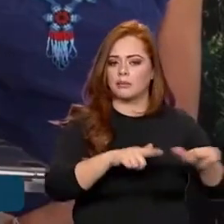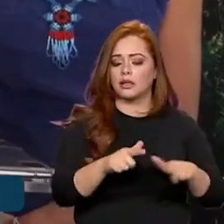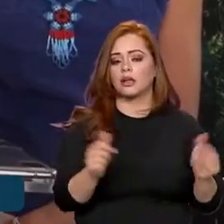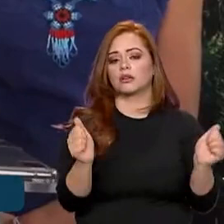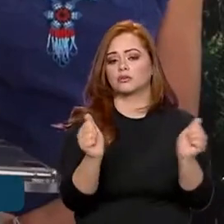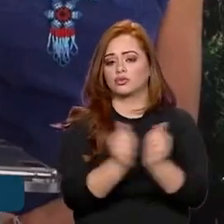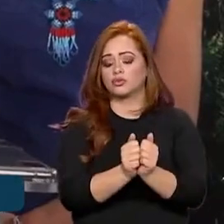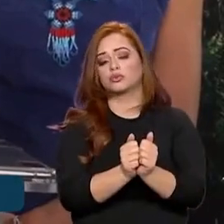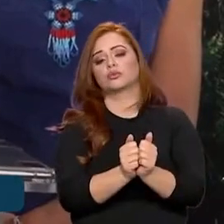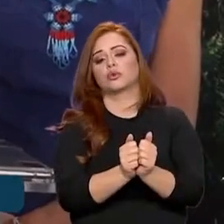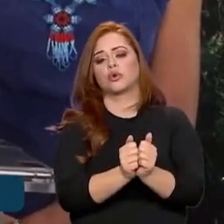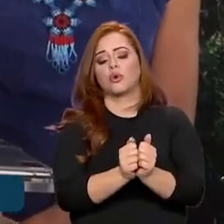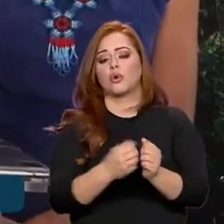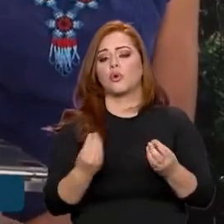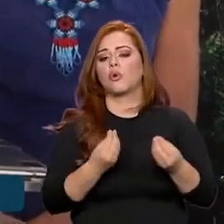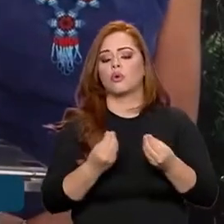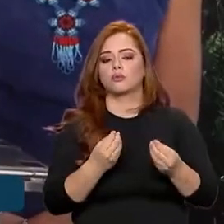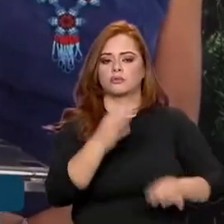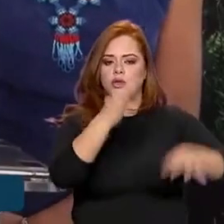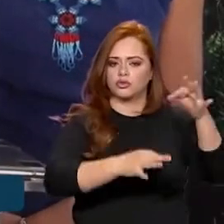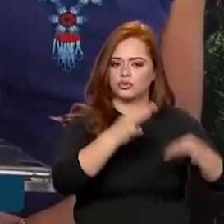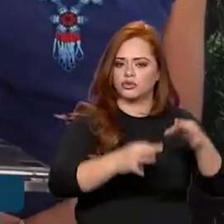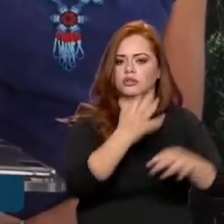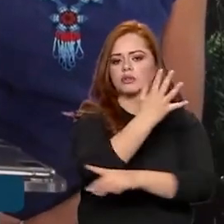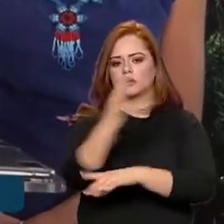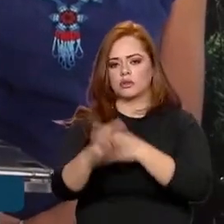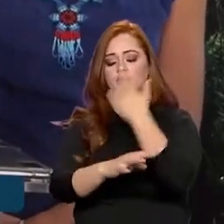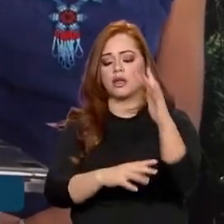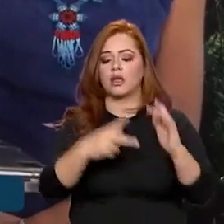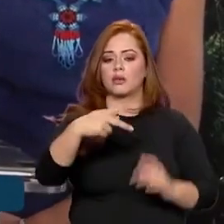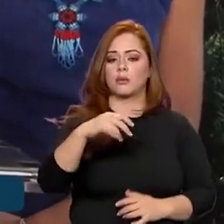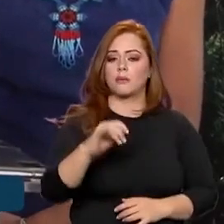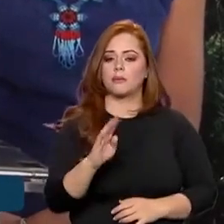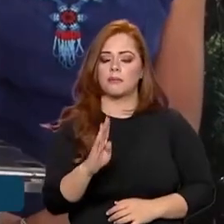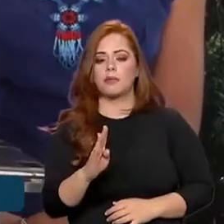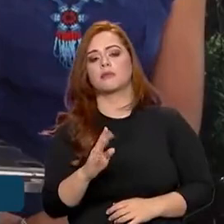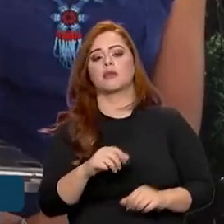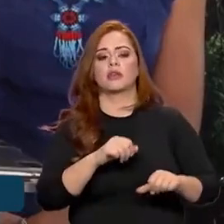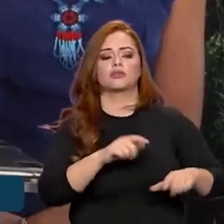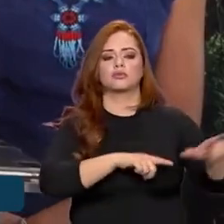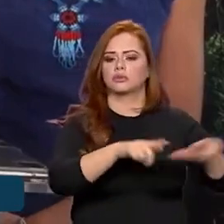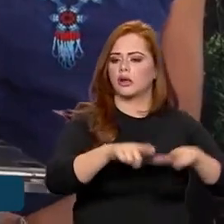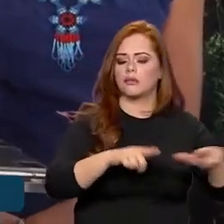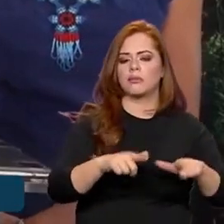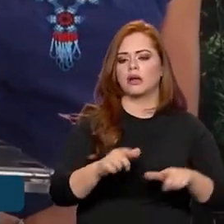com o princípio da justiça ambiental e do PIB, dos serviços ecossistêmicos que